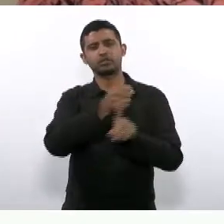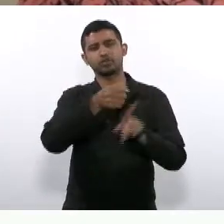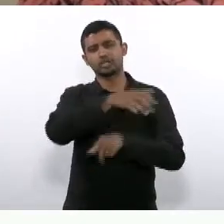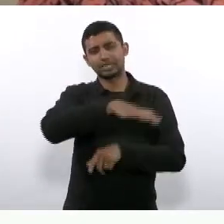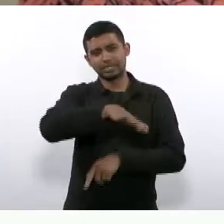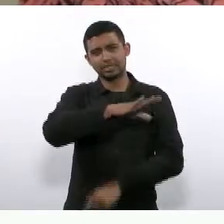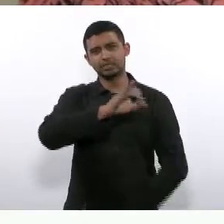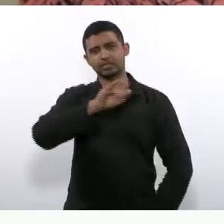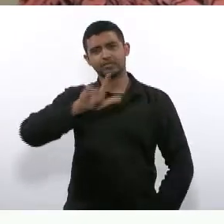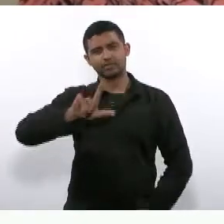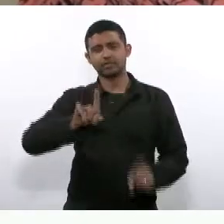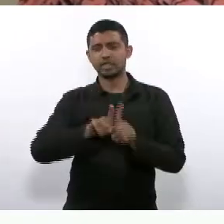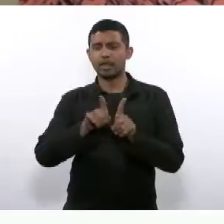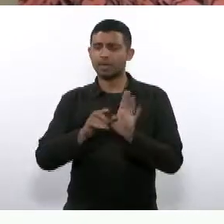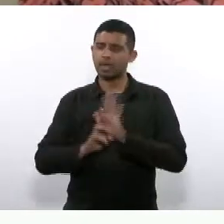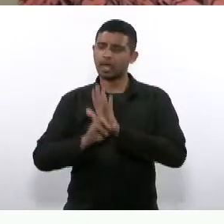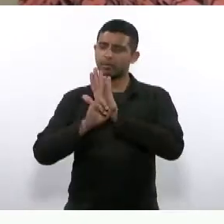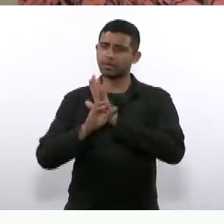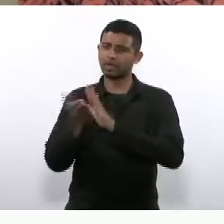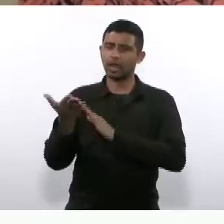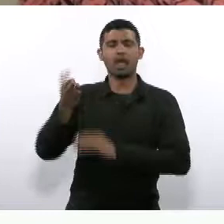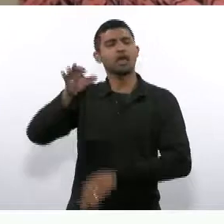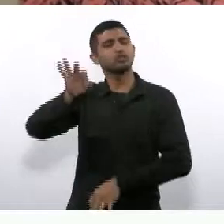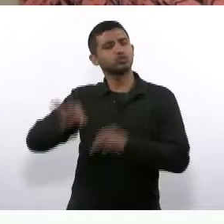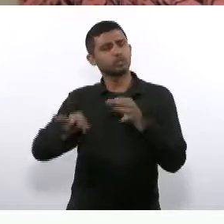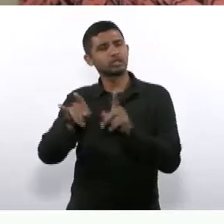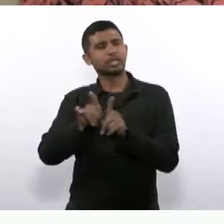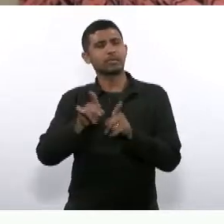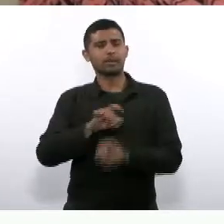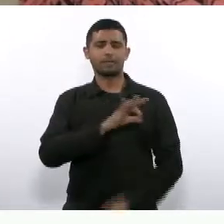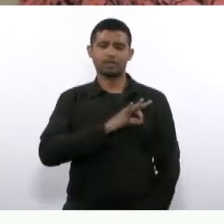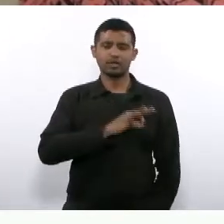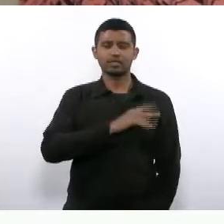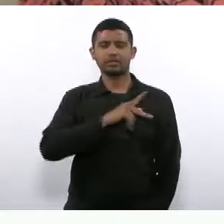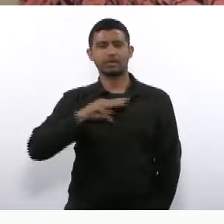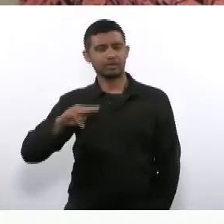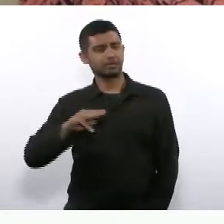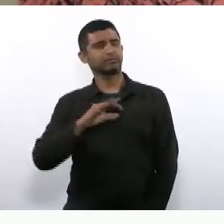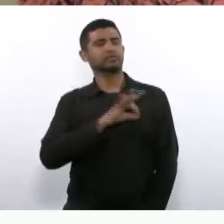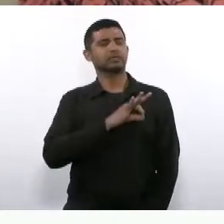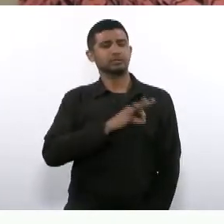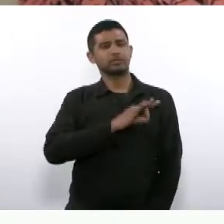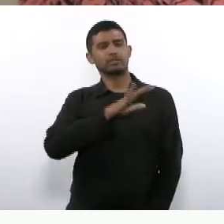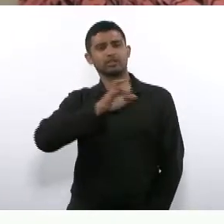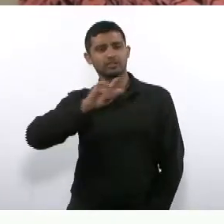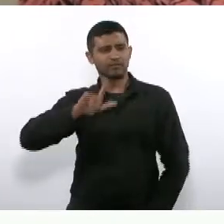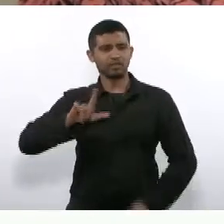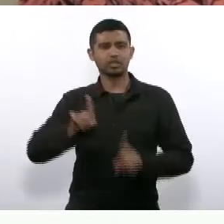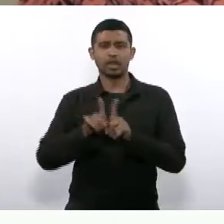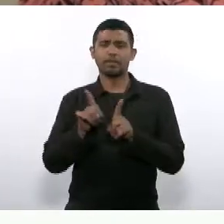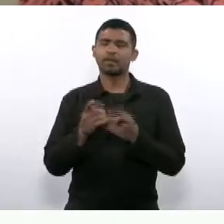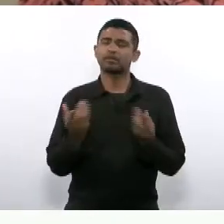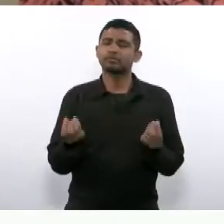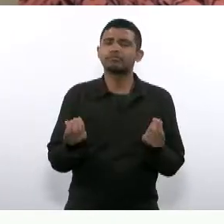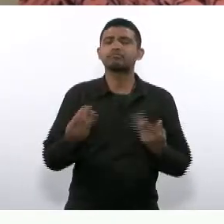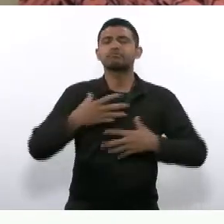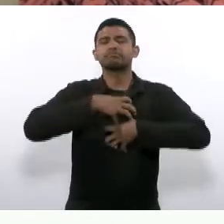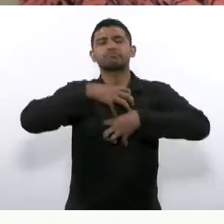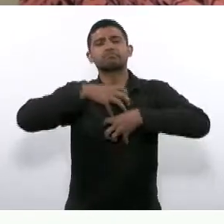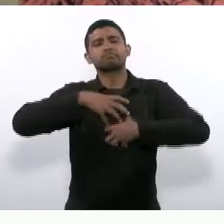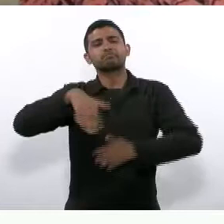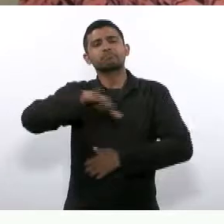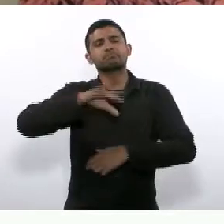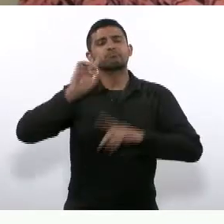e também com representação do Judiciário, Polícia Civil, Militar e as Secretarias de Direitos Humanos, e, sobretudo, pela sensibilidade